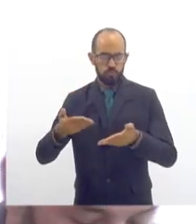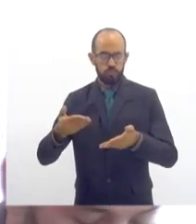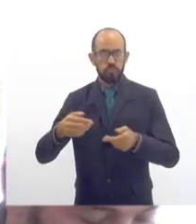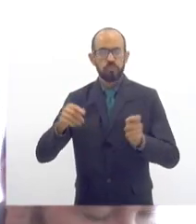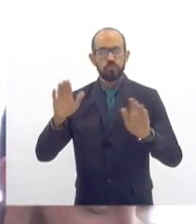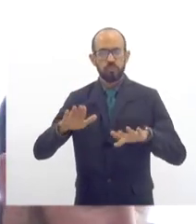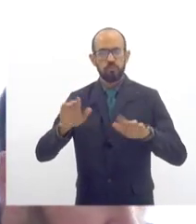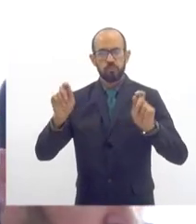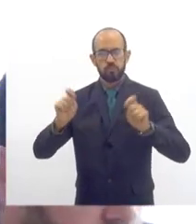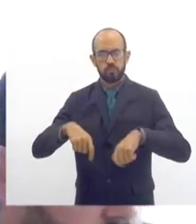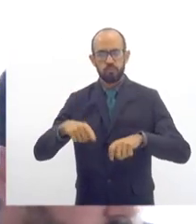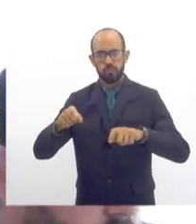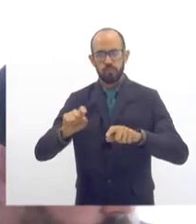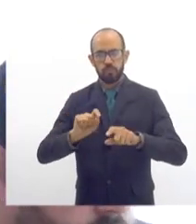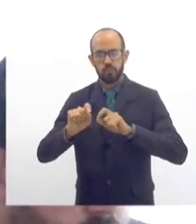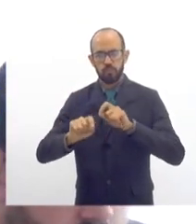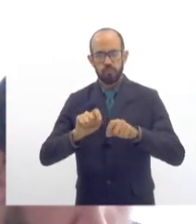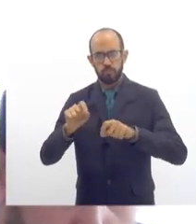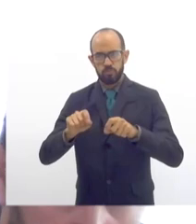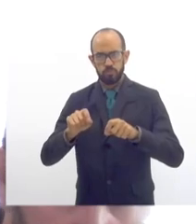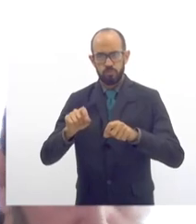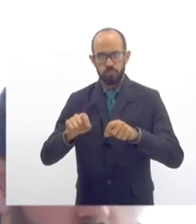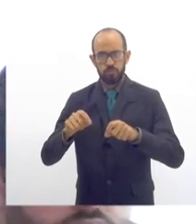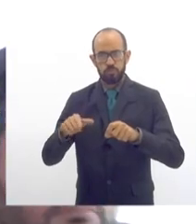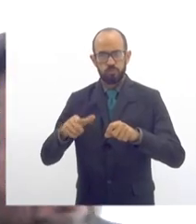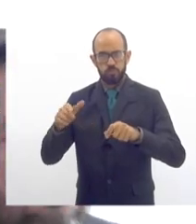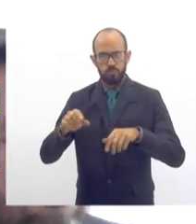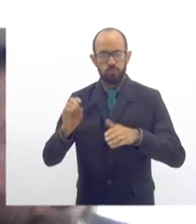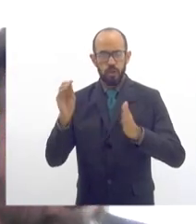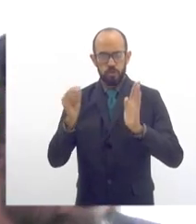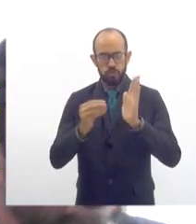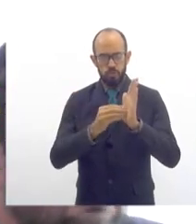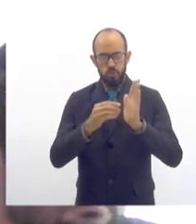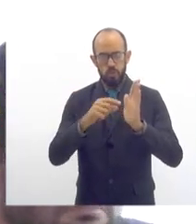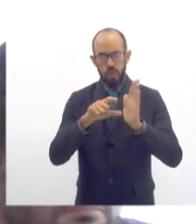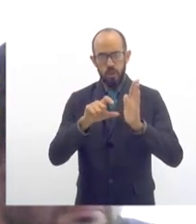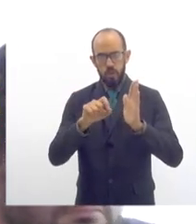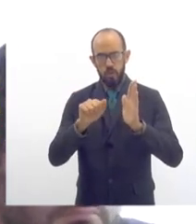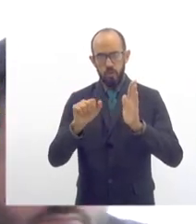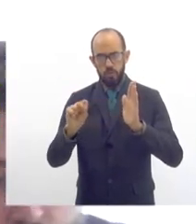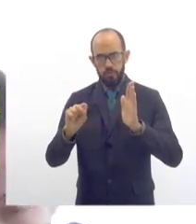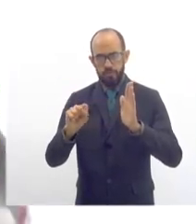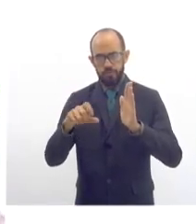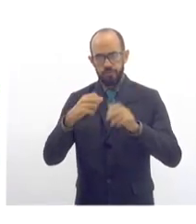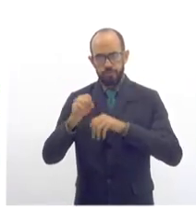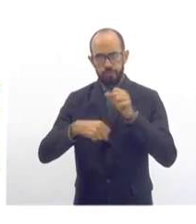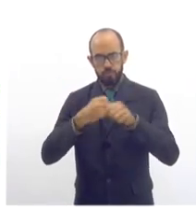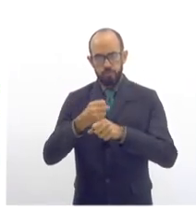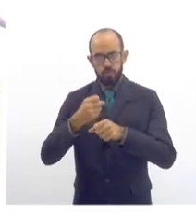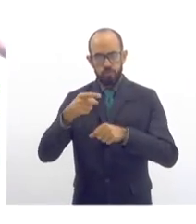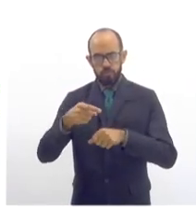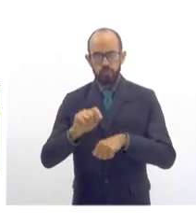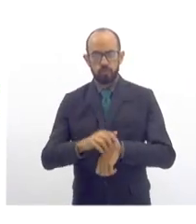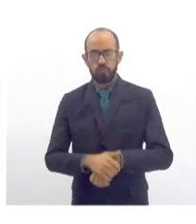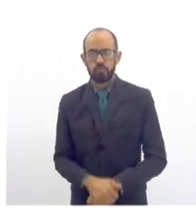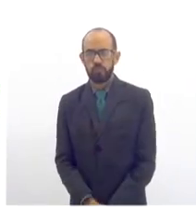ainda contar com esse nosso plano para o ano que vem, sem trazer maiores prejuízos para o